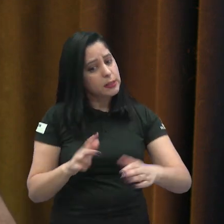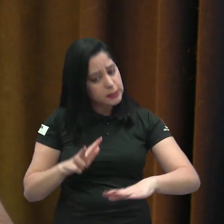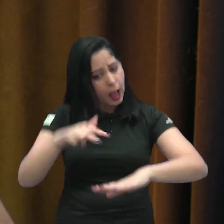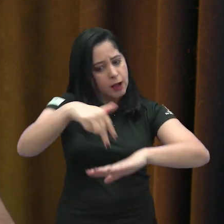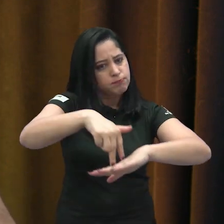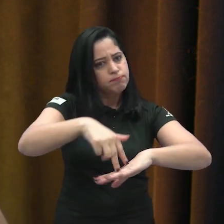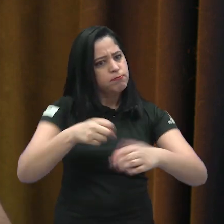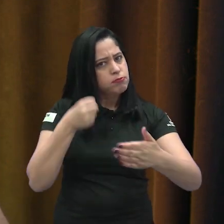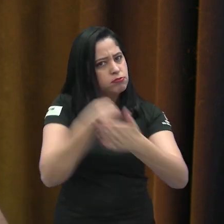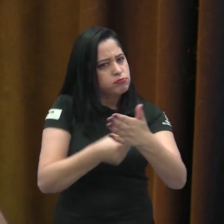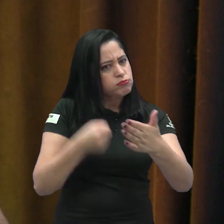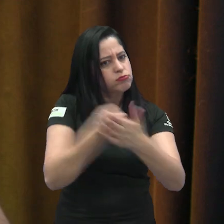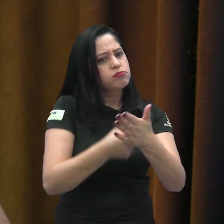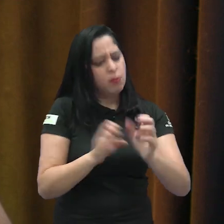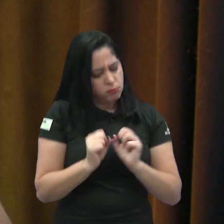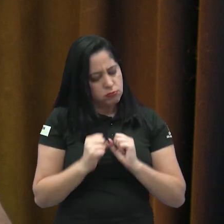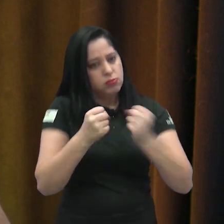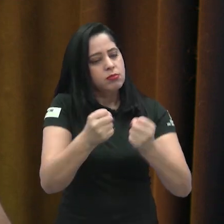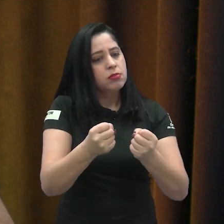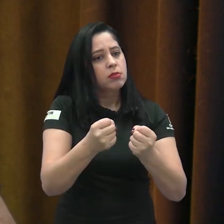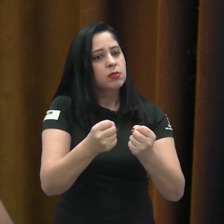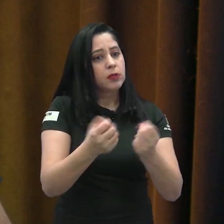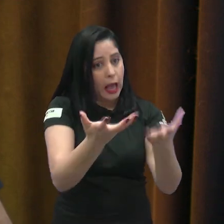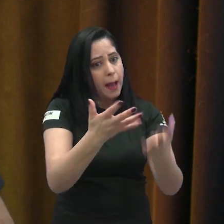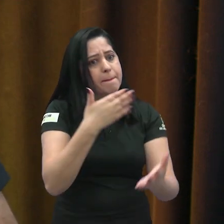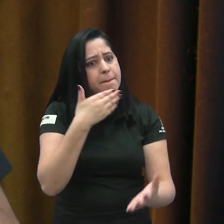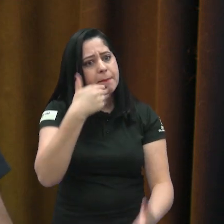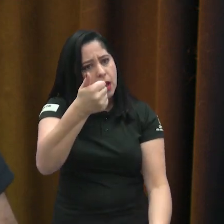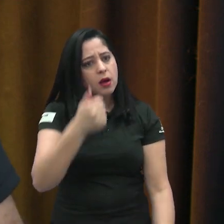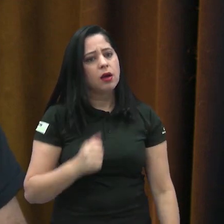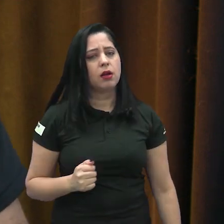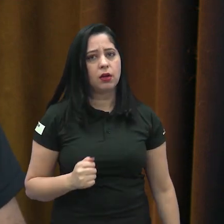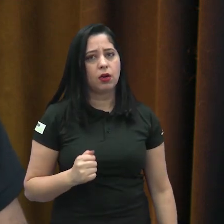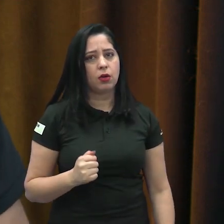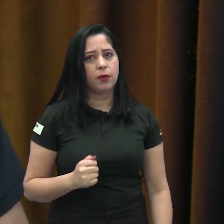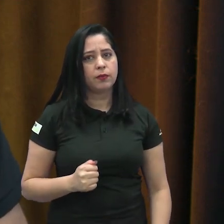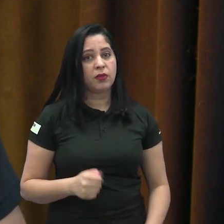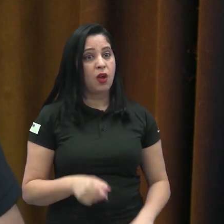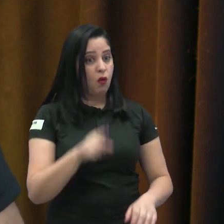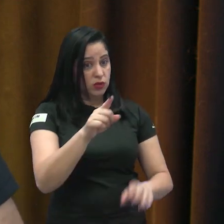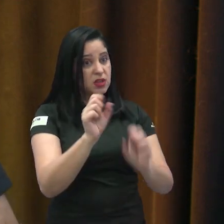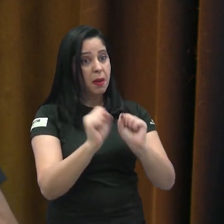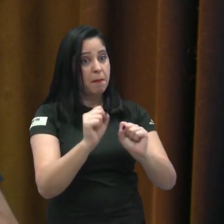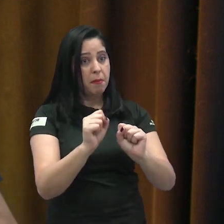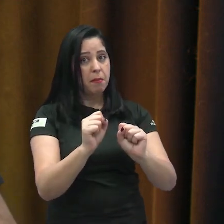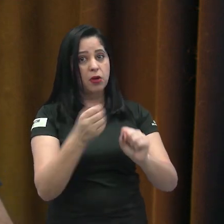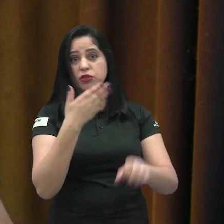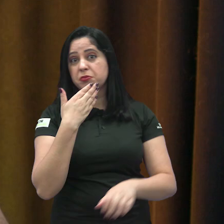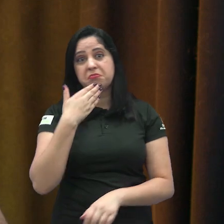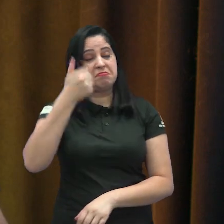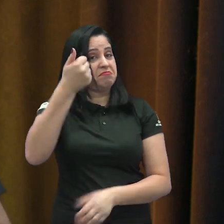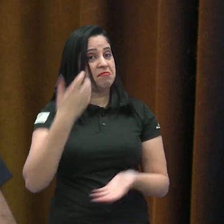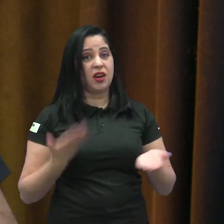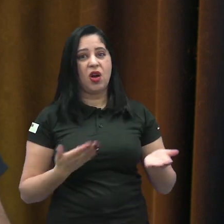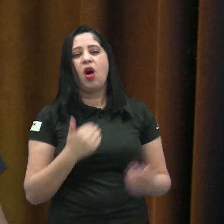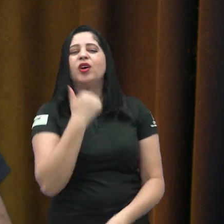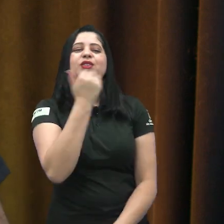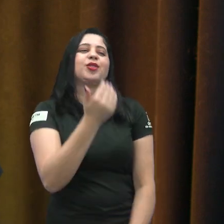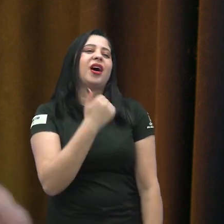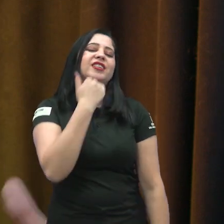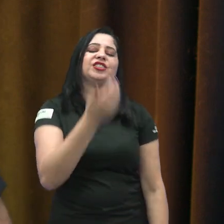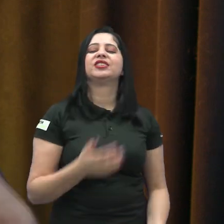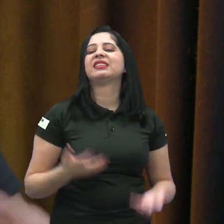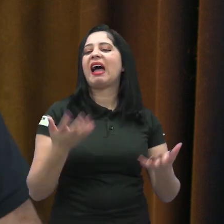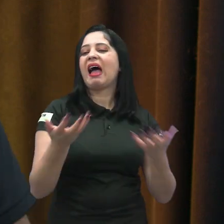Busquem ser o melhor, de acordo com as suas habilidades. Você pode ser o melhor até o seu